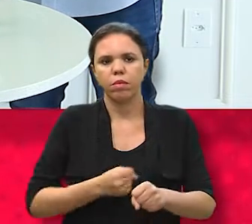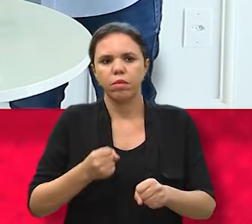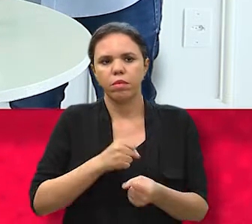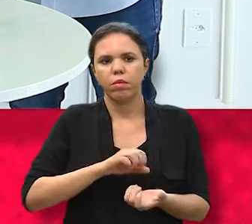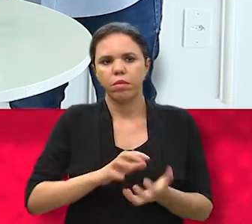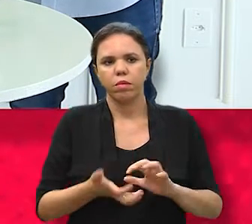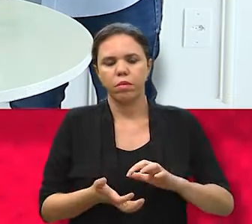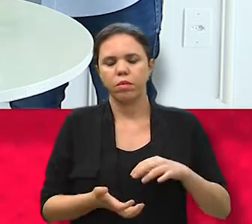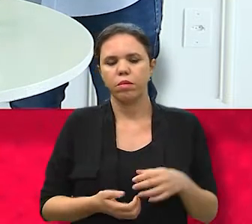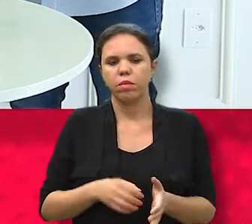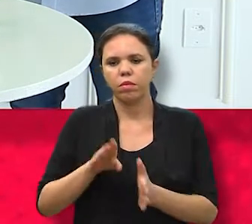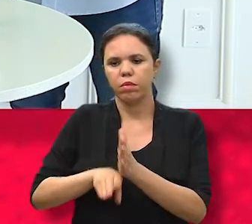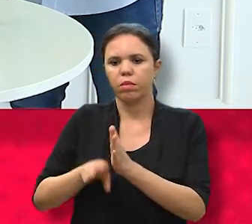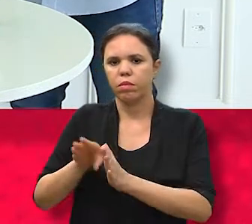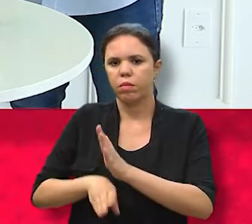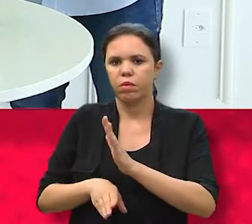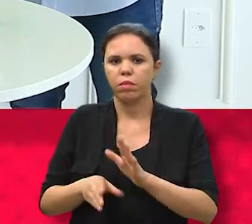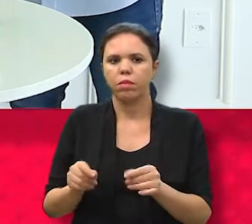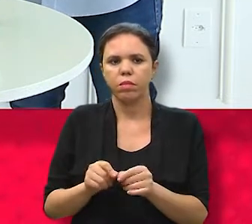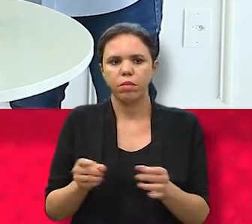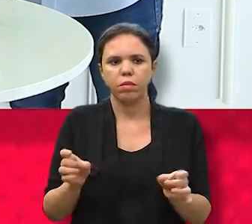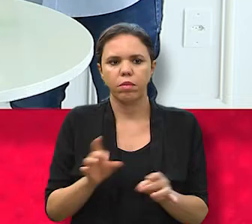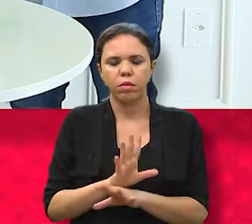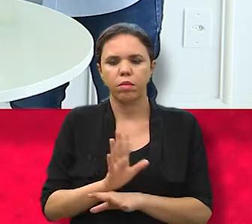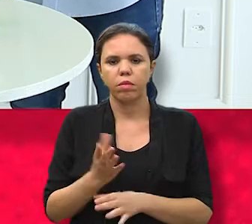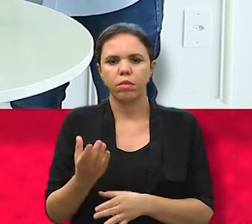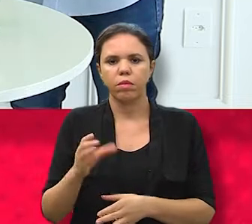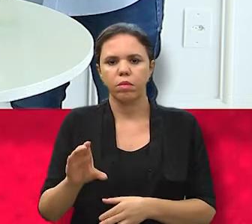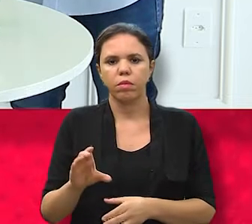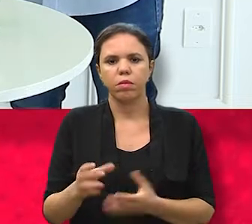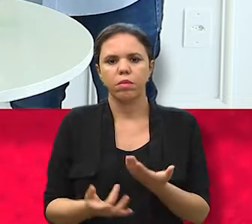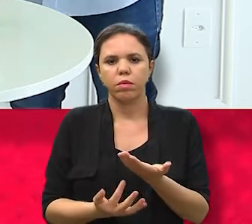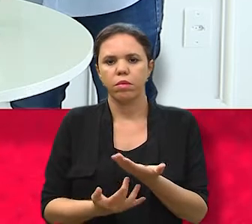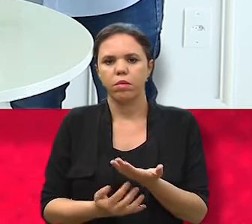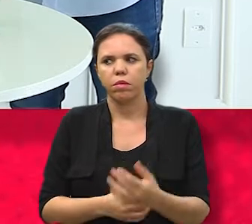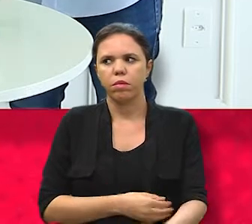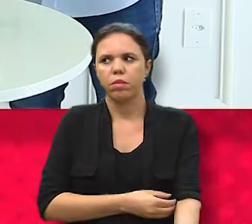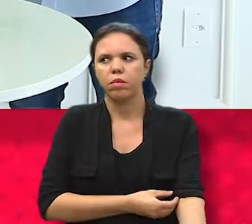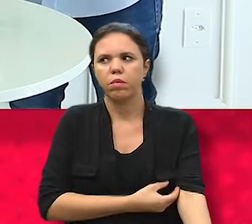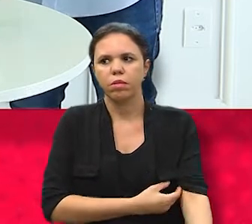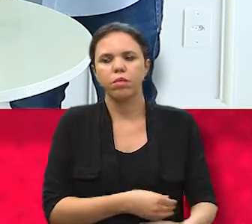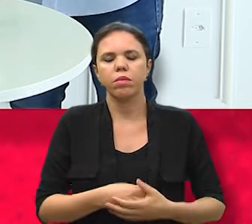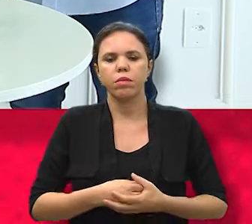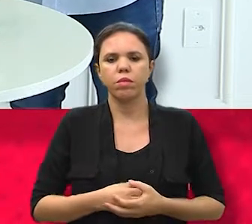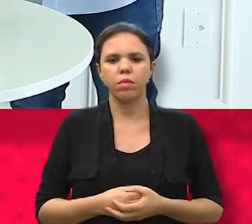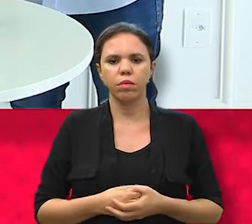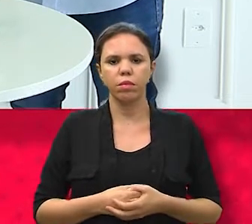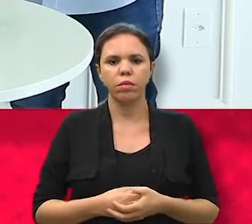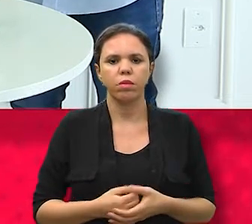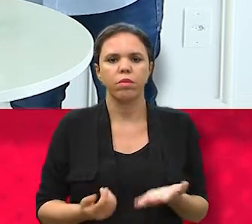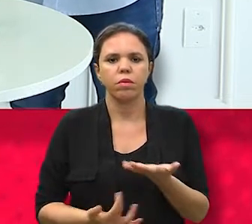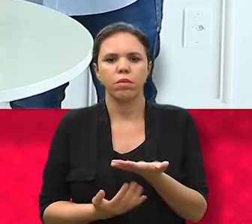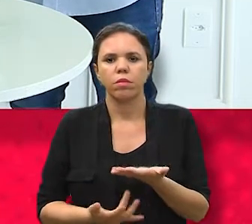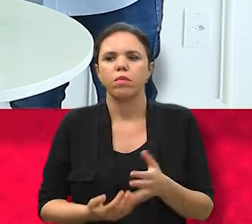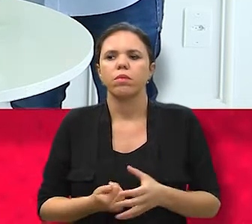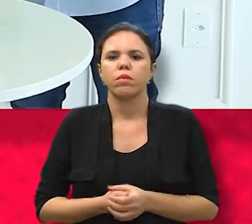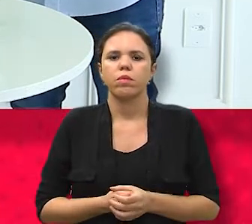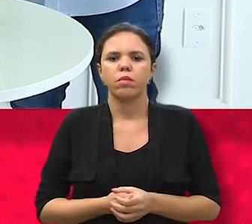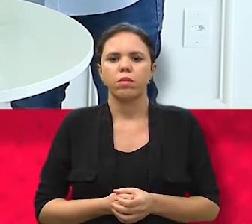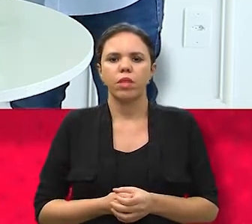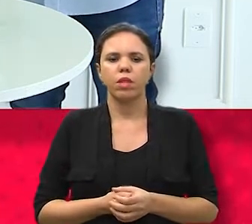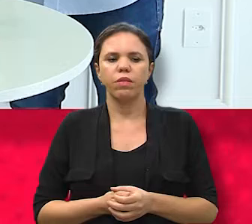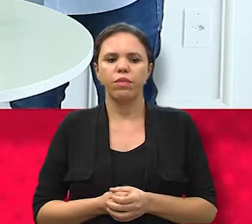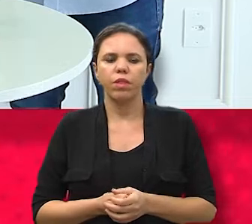massa. Ah, tirei a calda, acabei de fazer a calda, já vou colocar na forminha e já vou colocar a massa em cima. Você vai cozinhar o fundo dessa